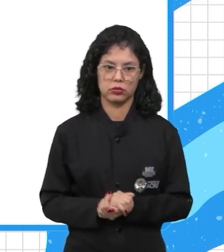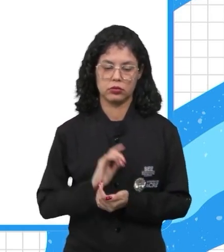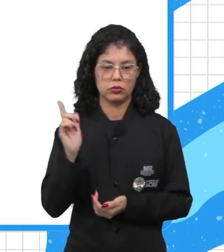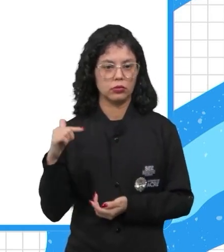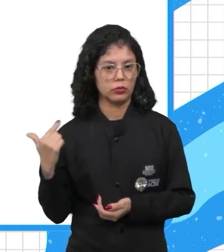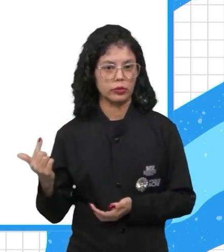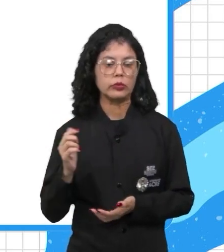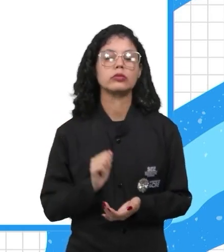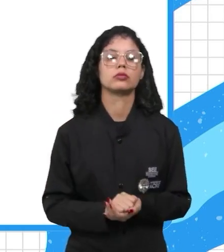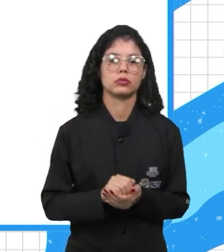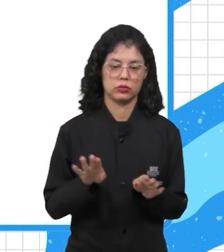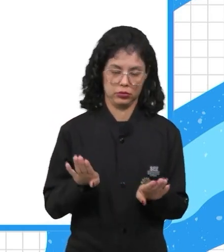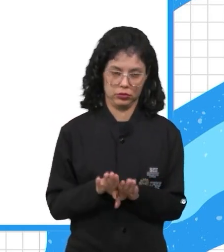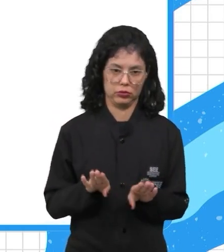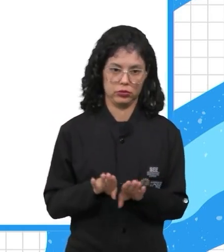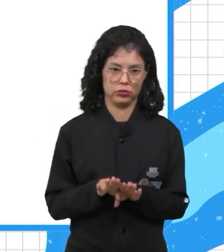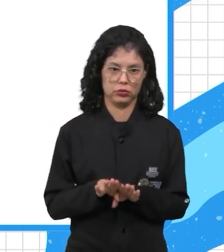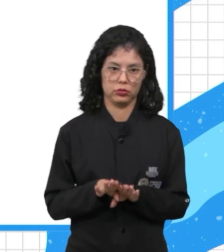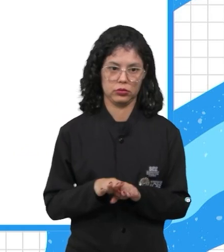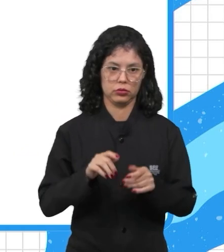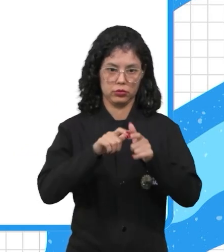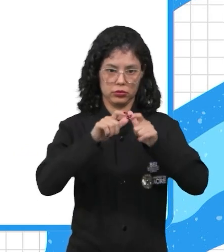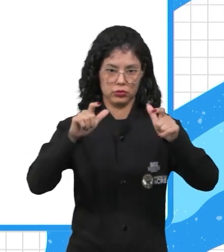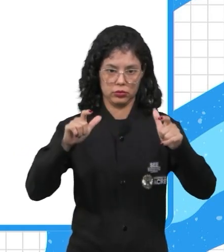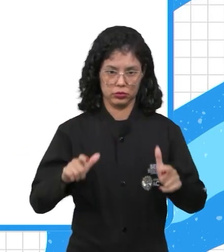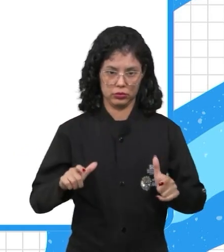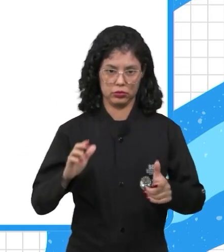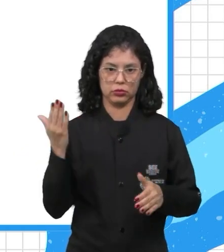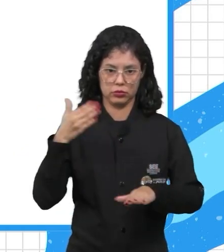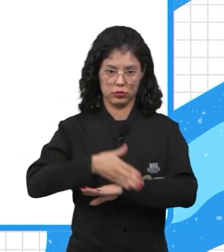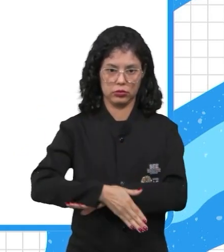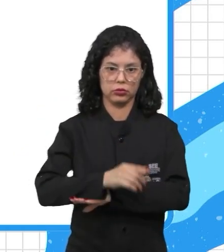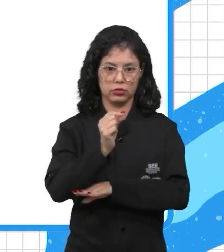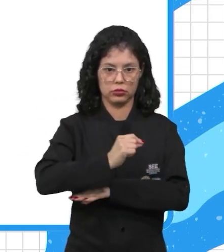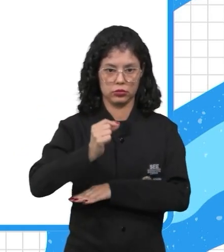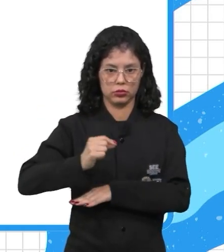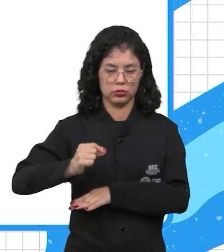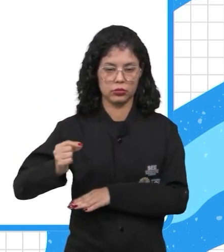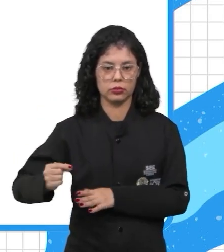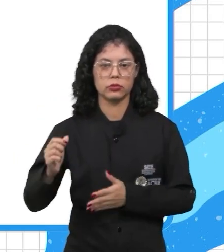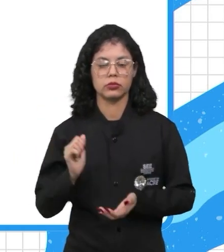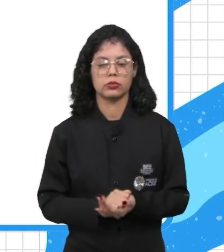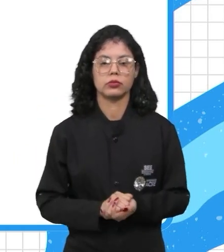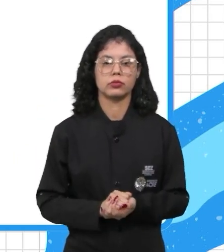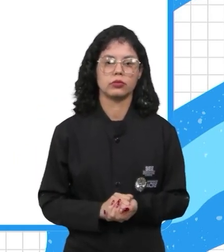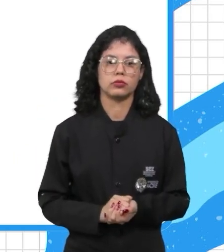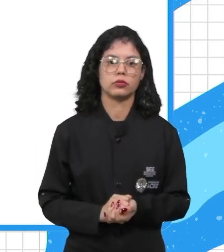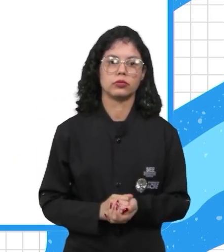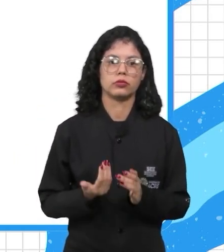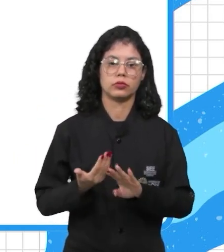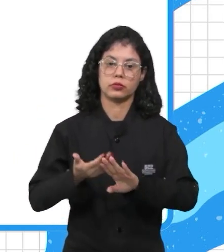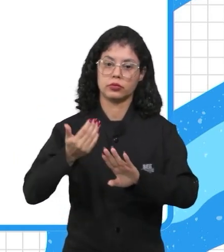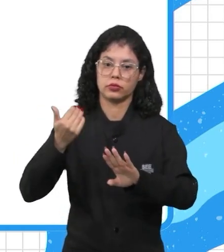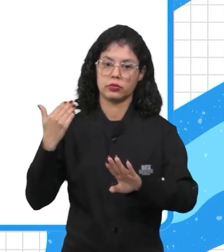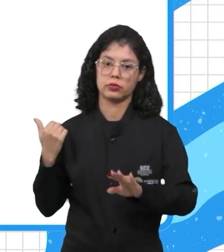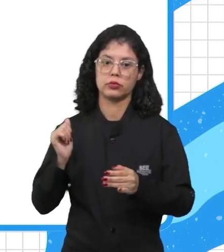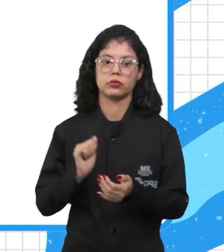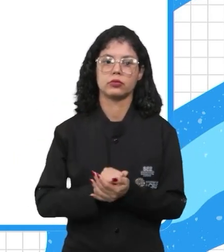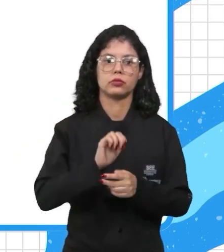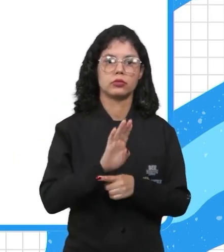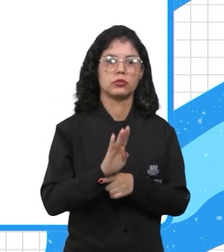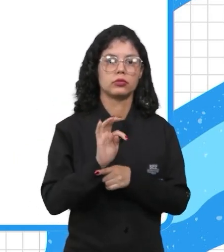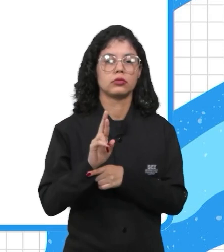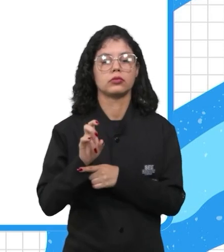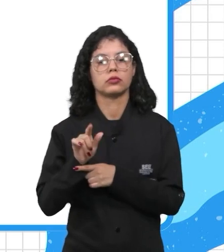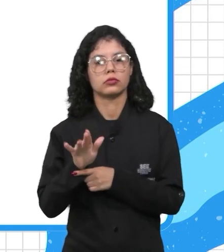outra amostra ele colocou ali uma tela, né, para evitar a entrada de moscas. Né? Então, antigamente, ali pela